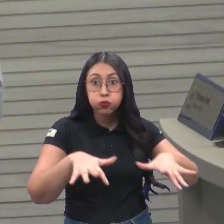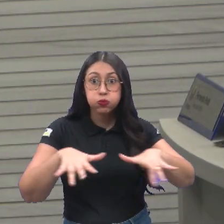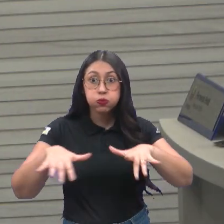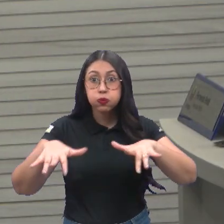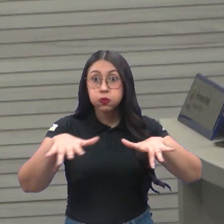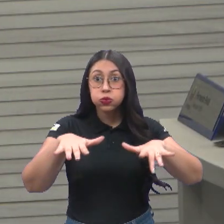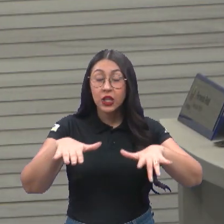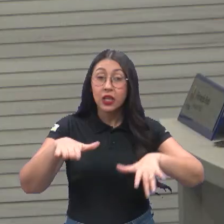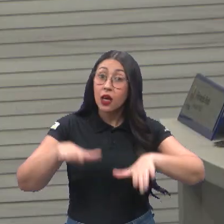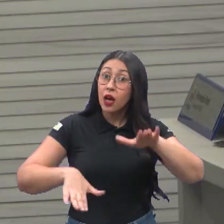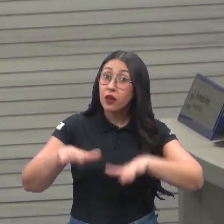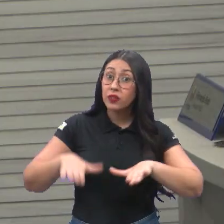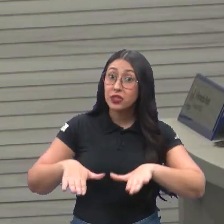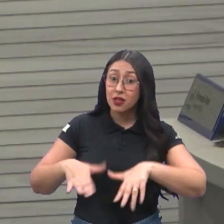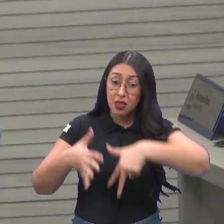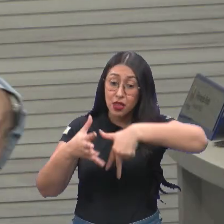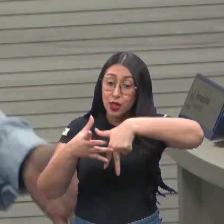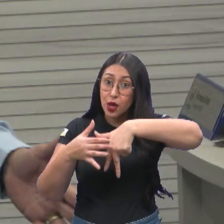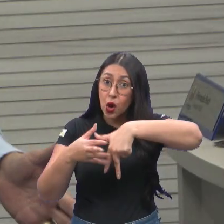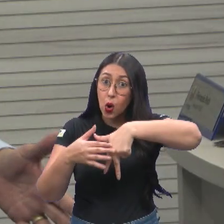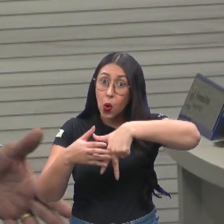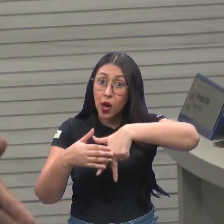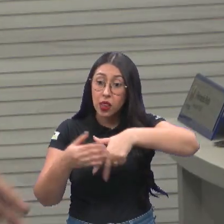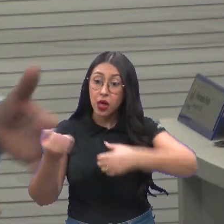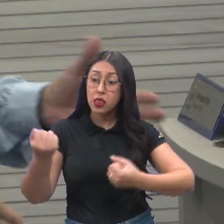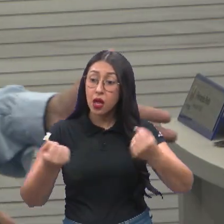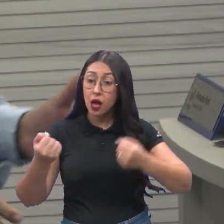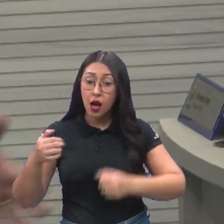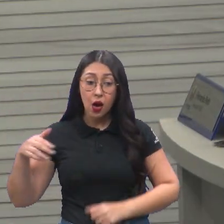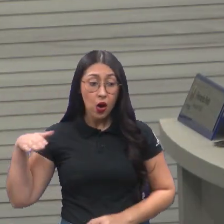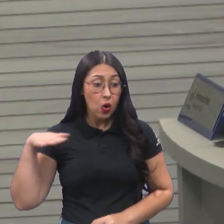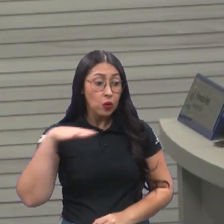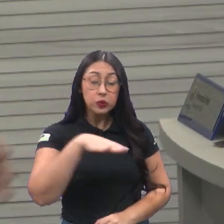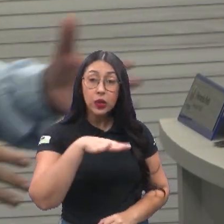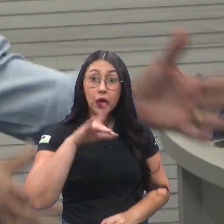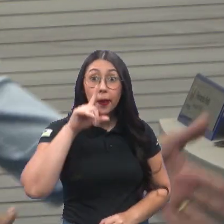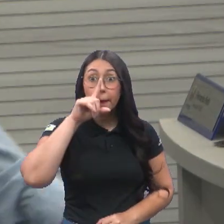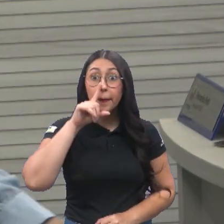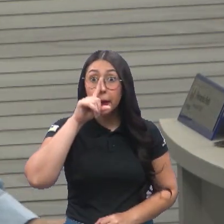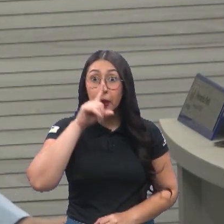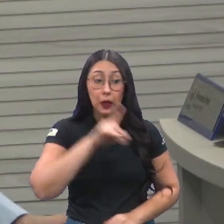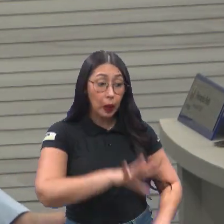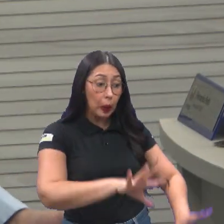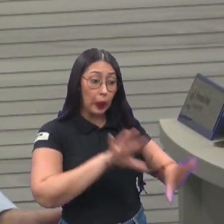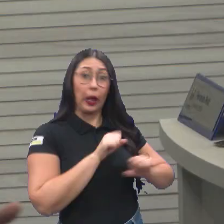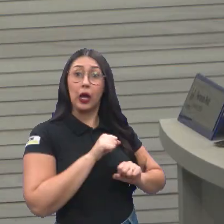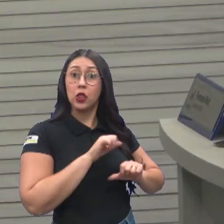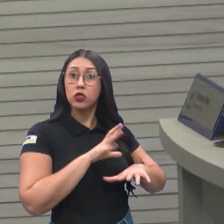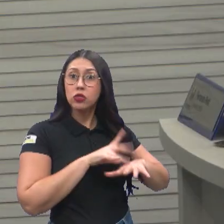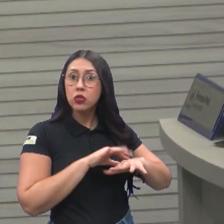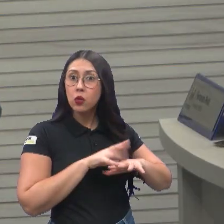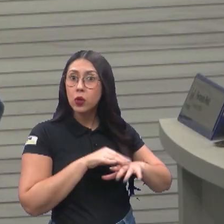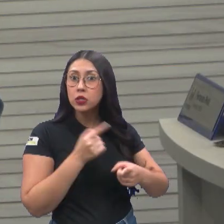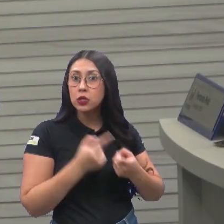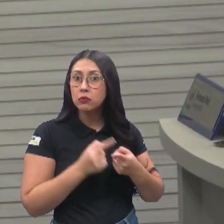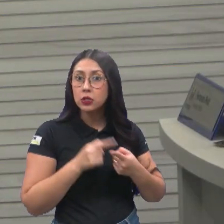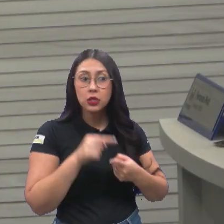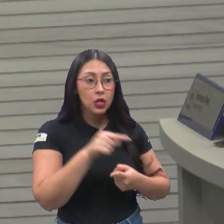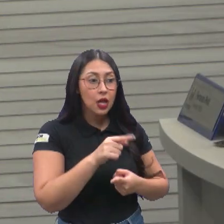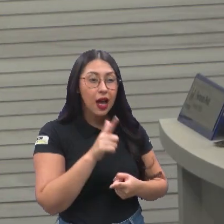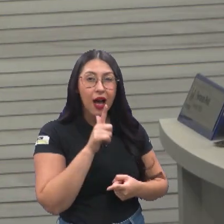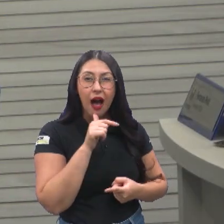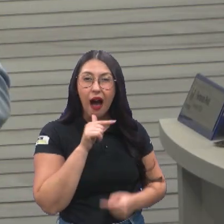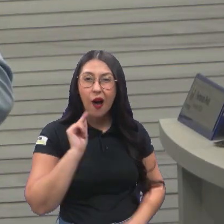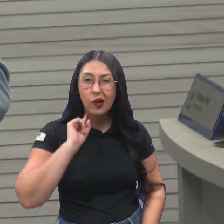uma determinada doença, ele chega no estacionamento com o risco de pegar uma outra doença, devido àquela